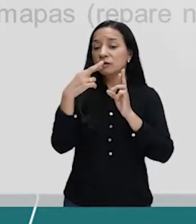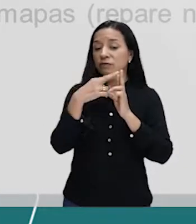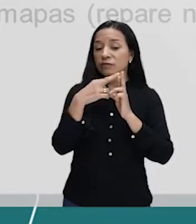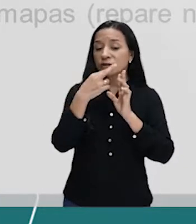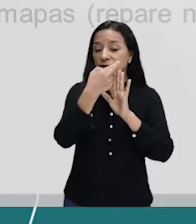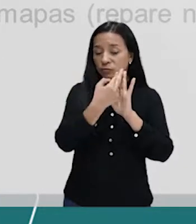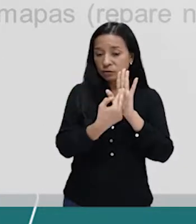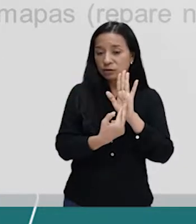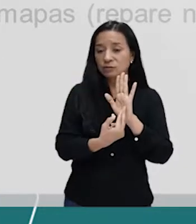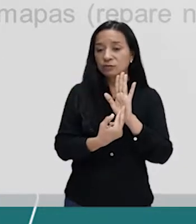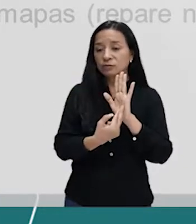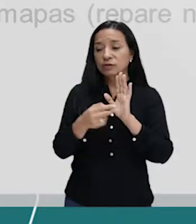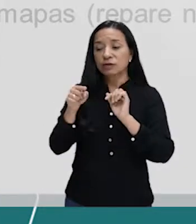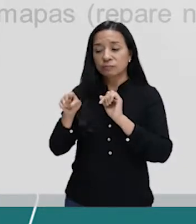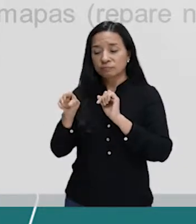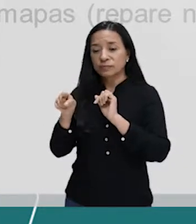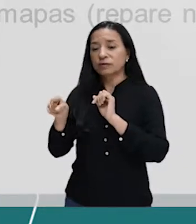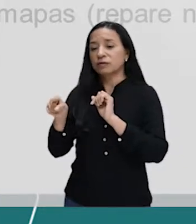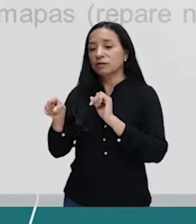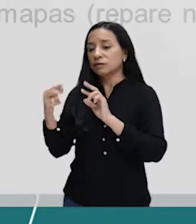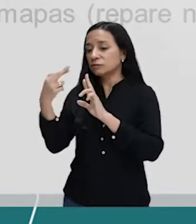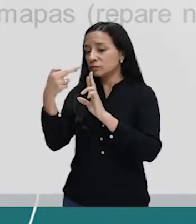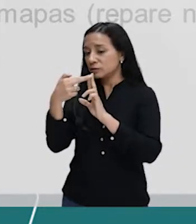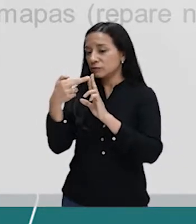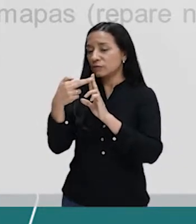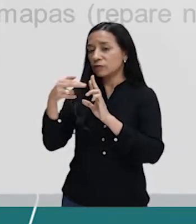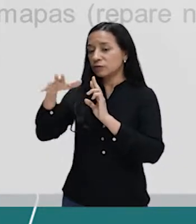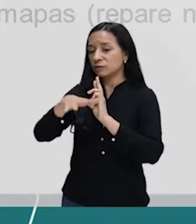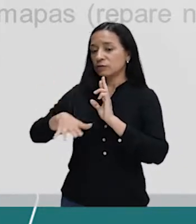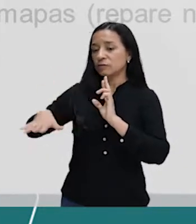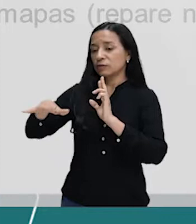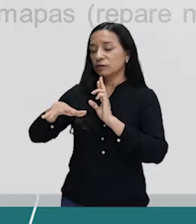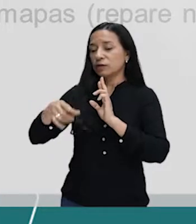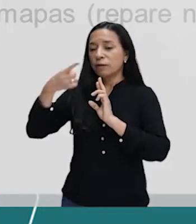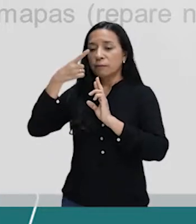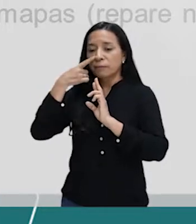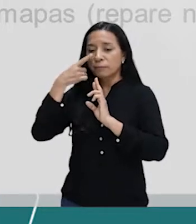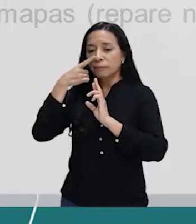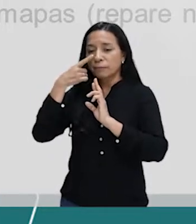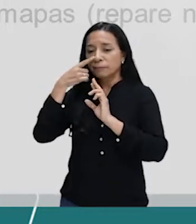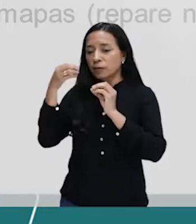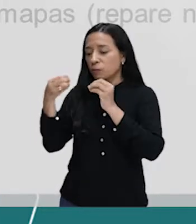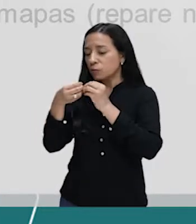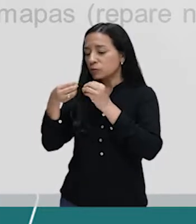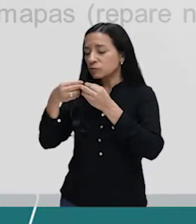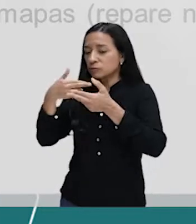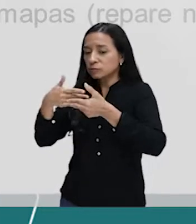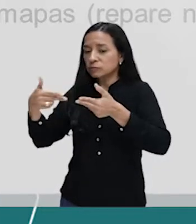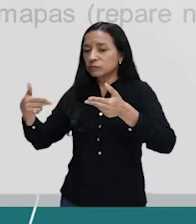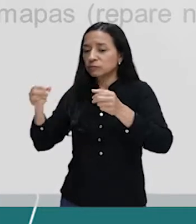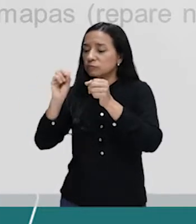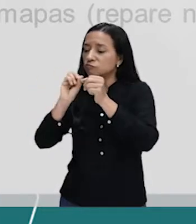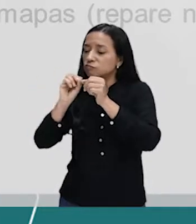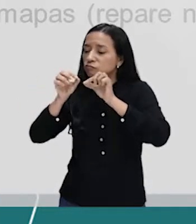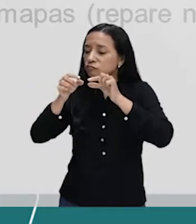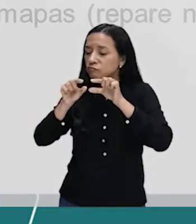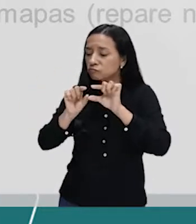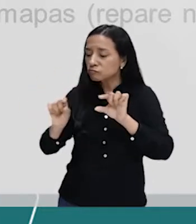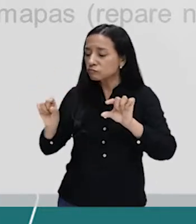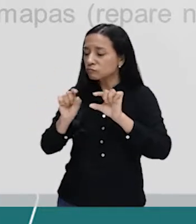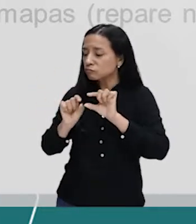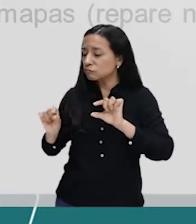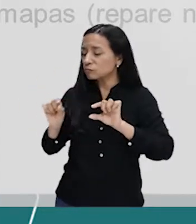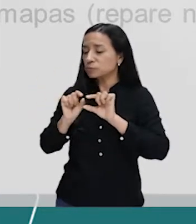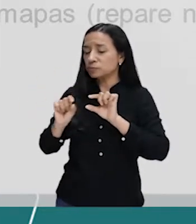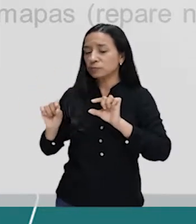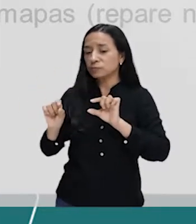se refere aos mapas. Repare na proximidade dos elementos na construção da frase. Né? Pela frase vocês podem